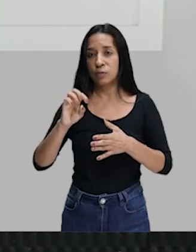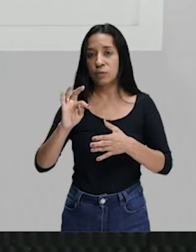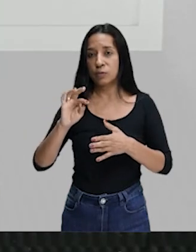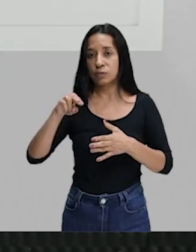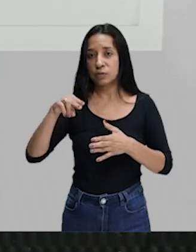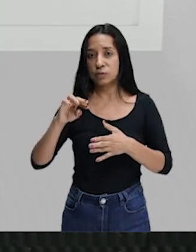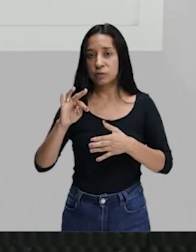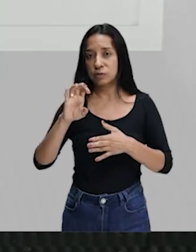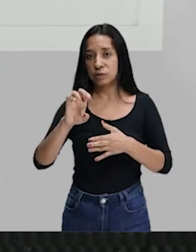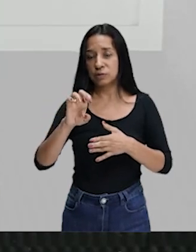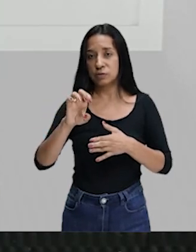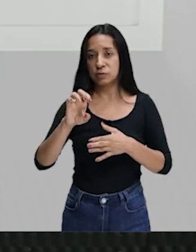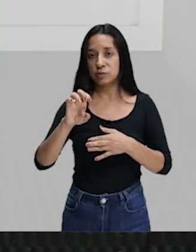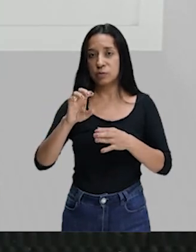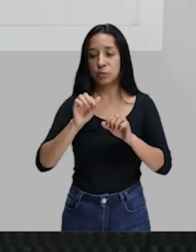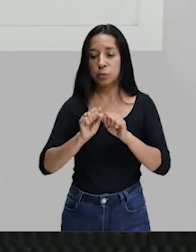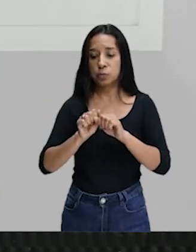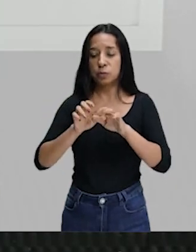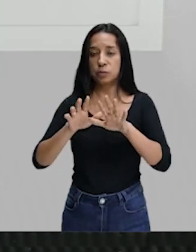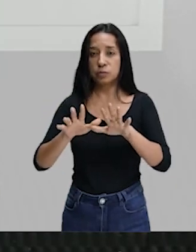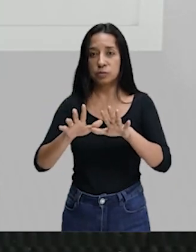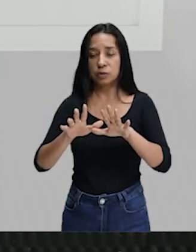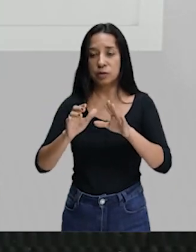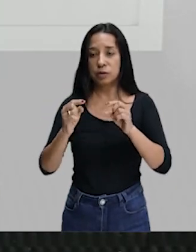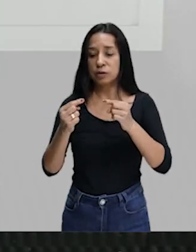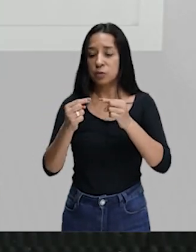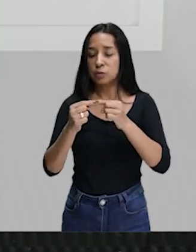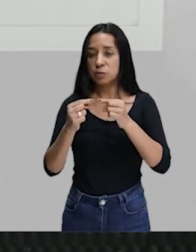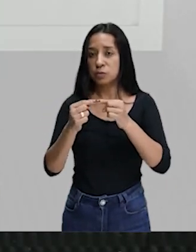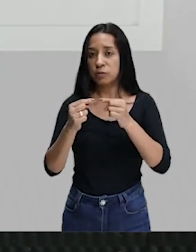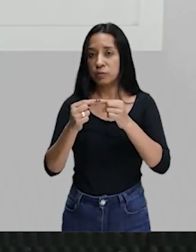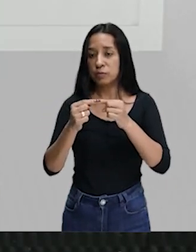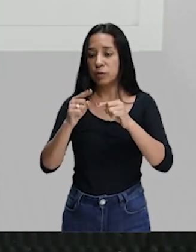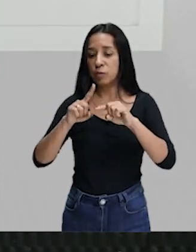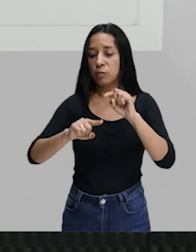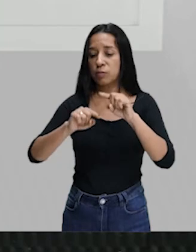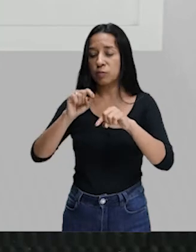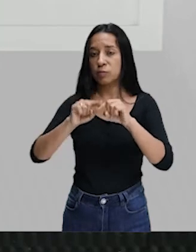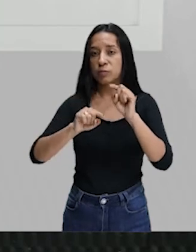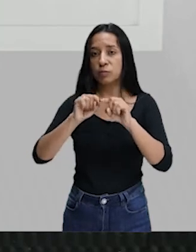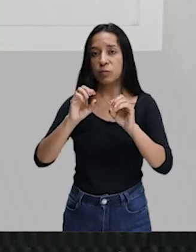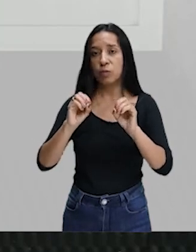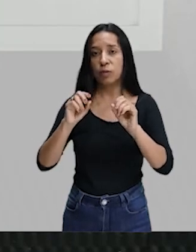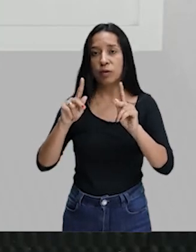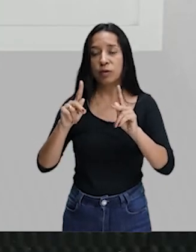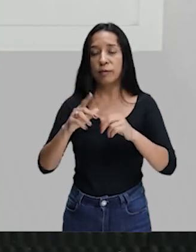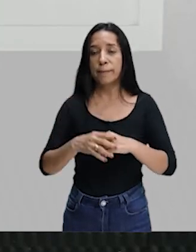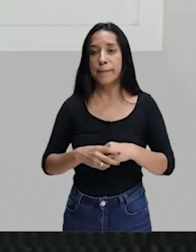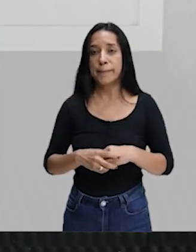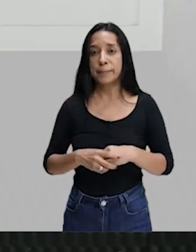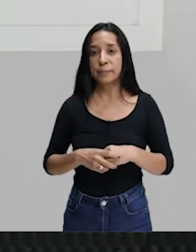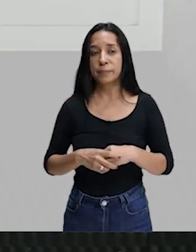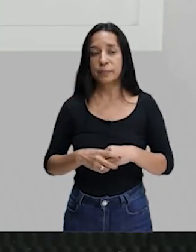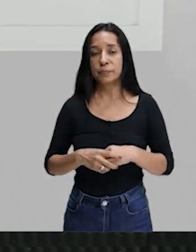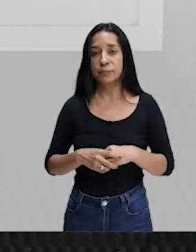de condutividade. Então, isso tem a ver com o material. Tá, ok?